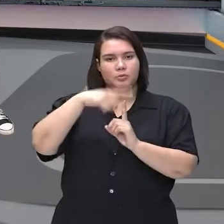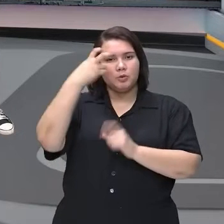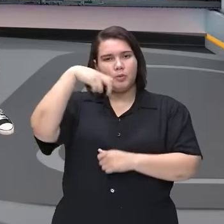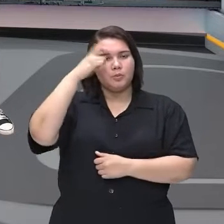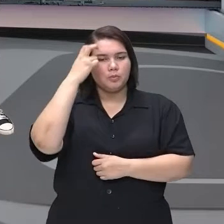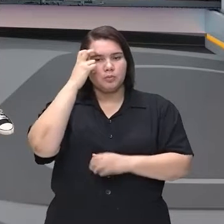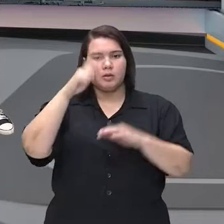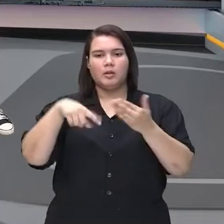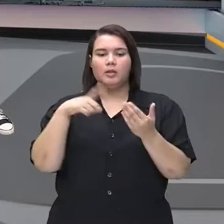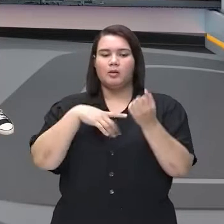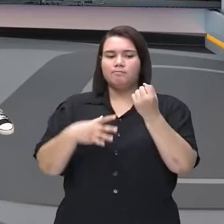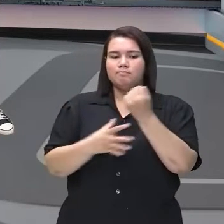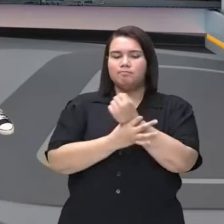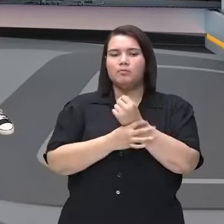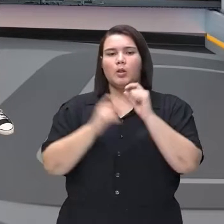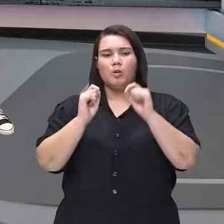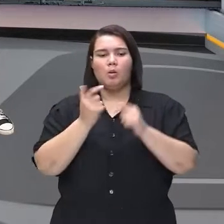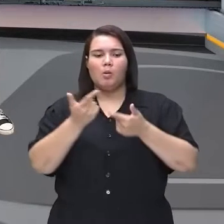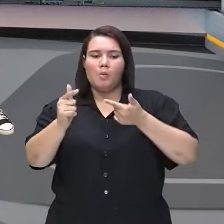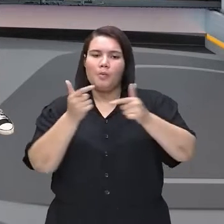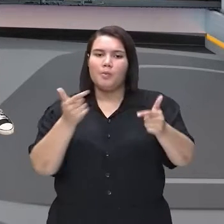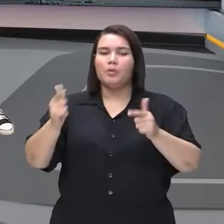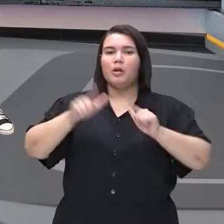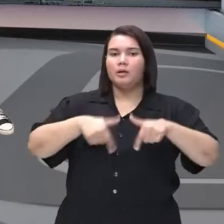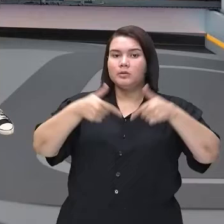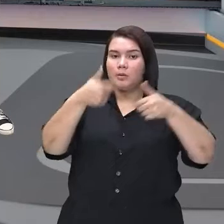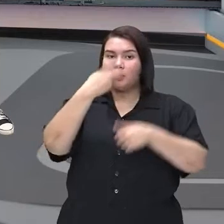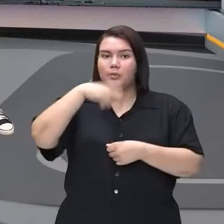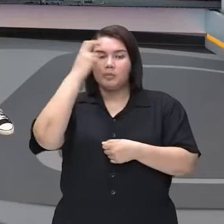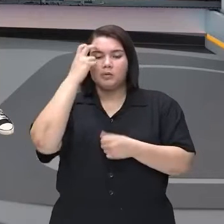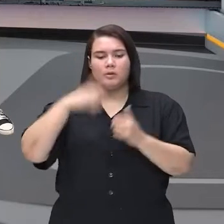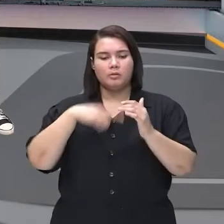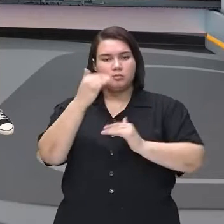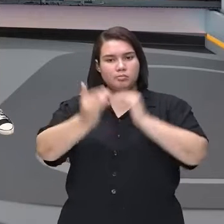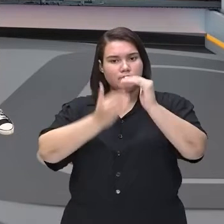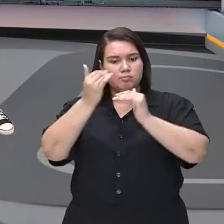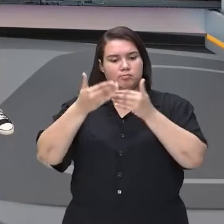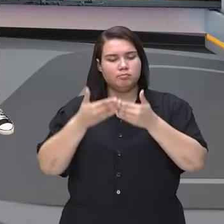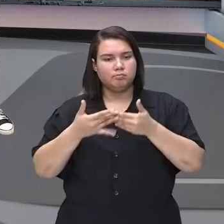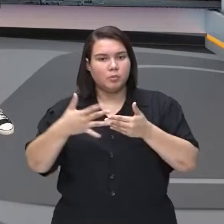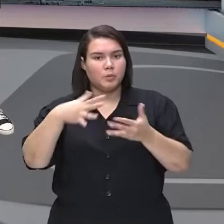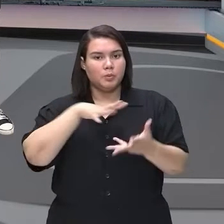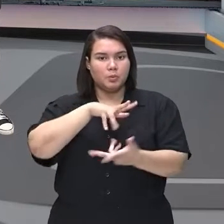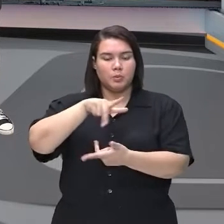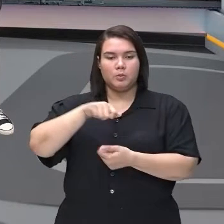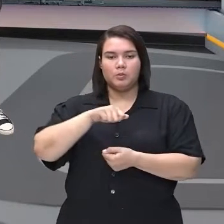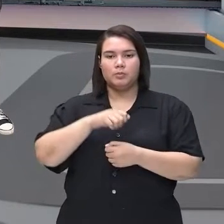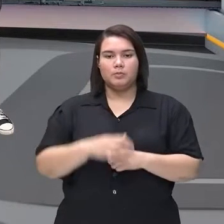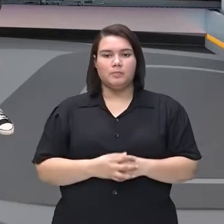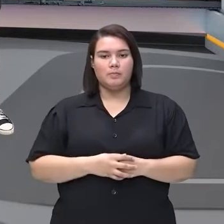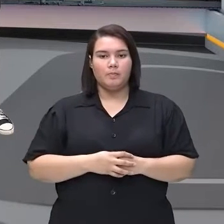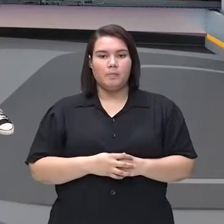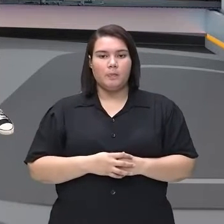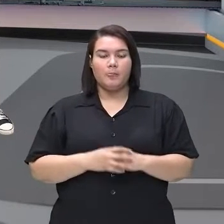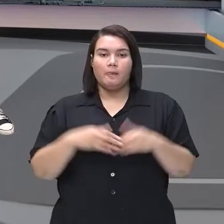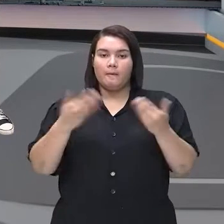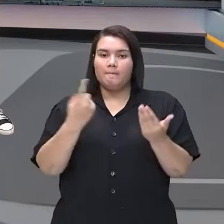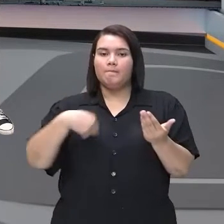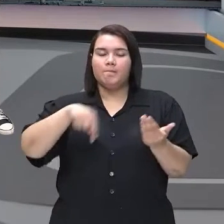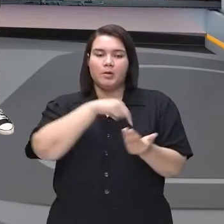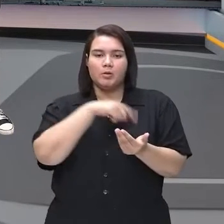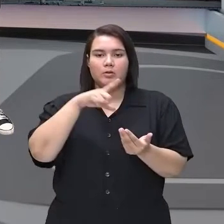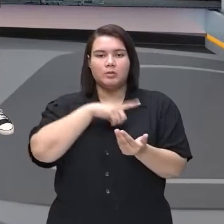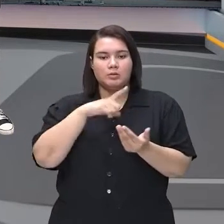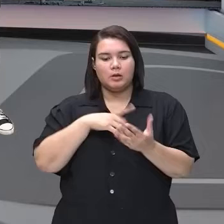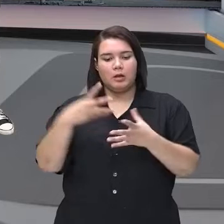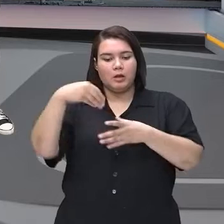deu suporte para as demais práticas culturais que iriam se desenvolver no mundo ocidental. E nós estamos aí na